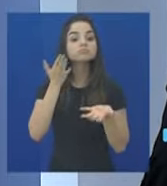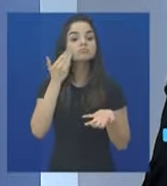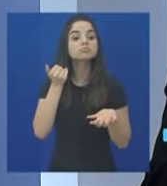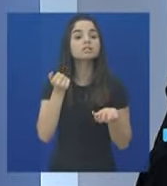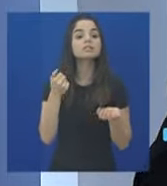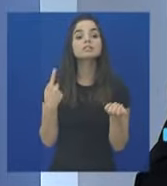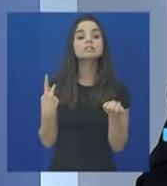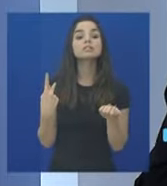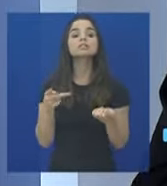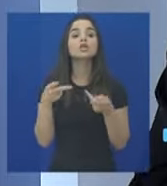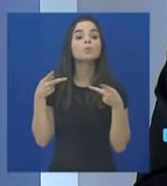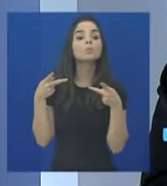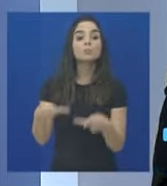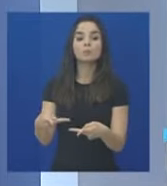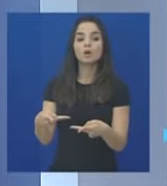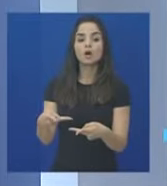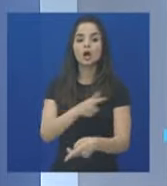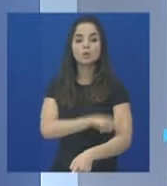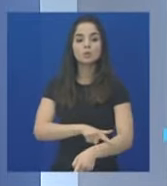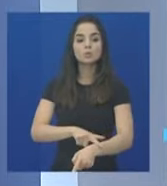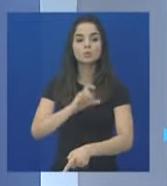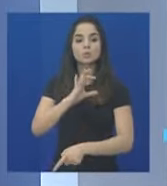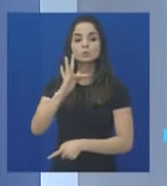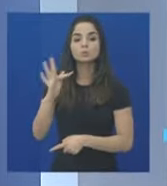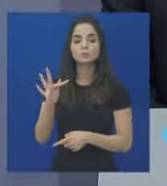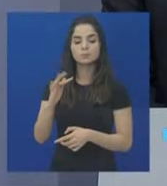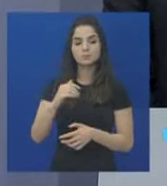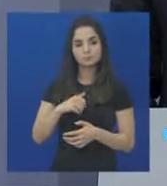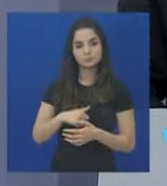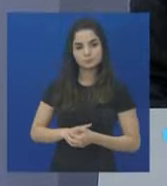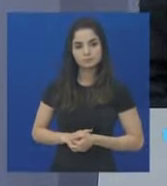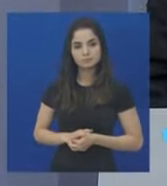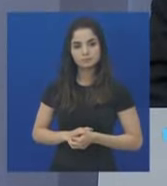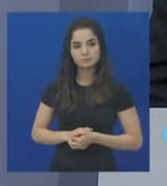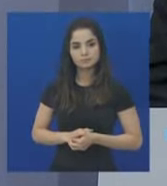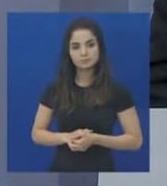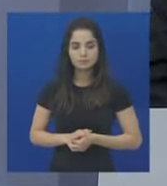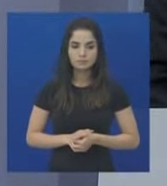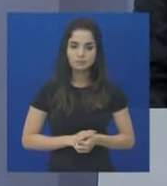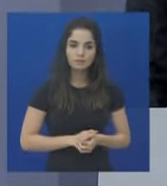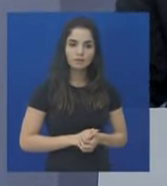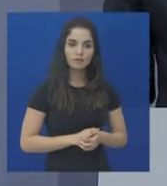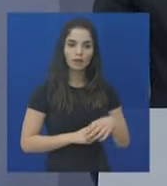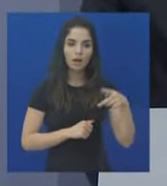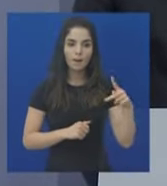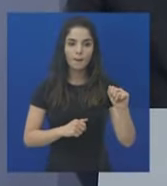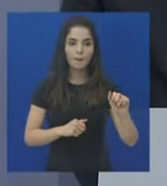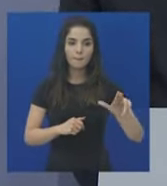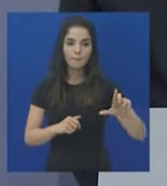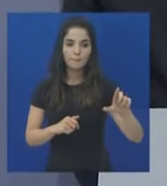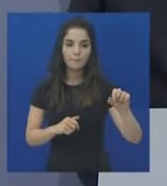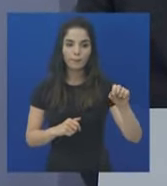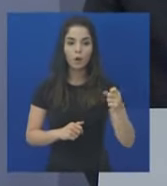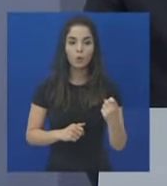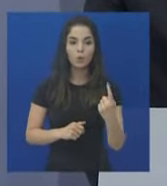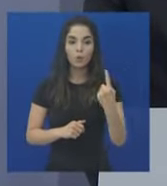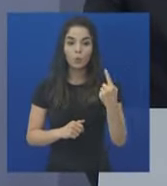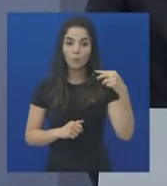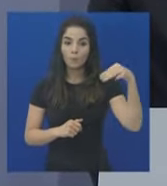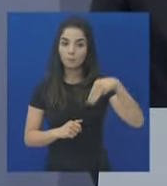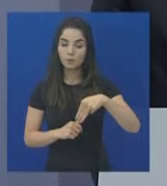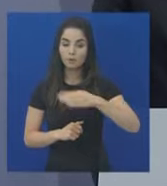projeto do senhor para a educação no município de Cabo Frio. Acerto, então. Candidato Paulo César, o senhor tem um minuto e